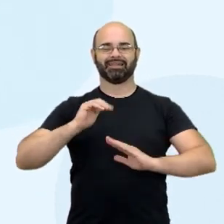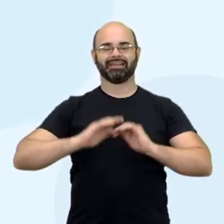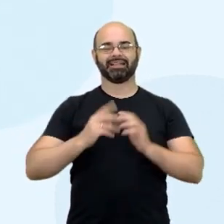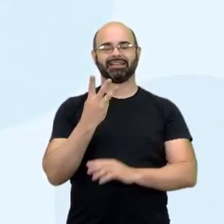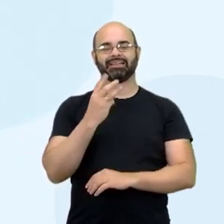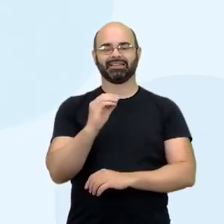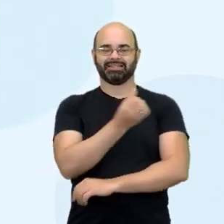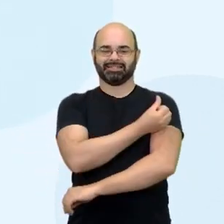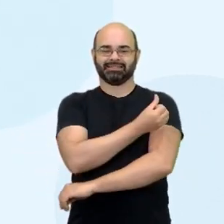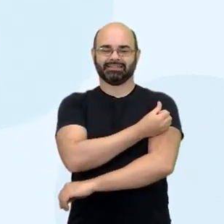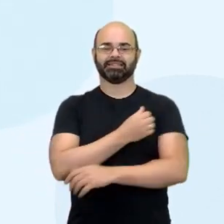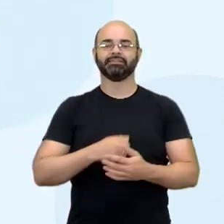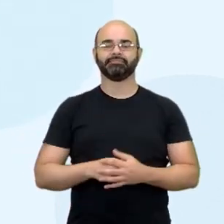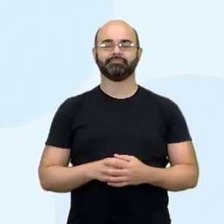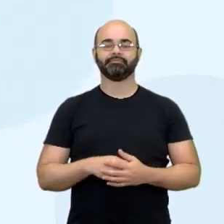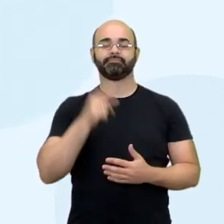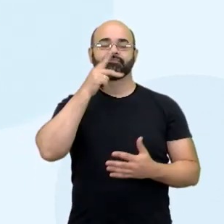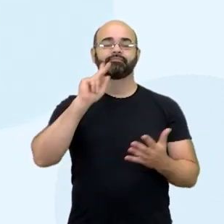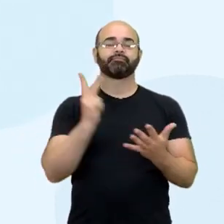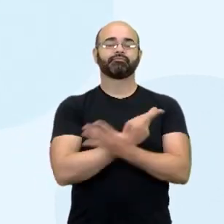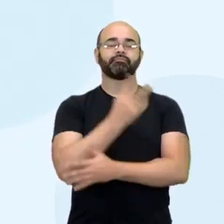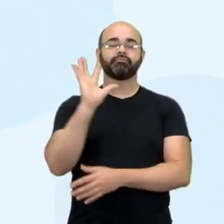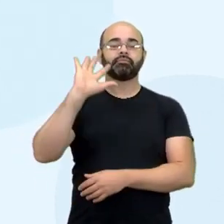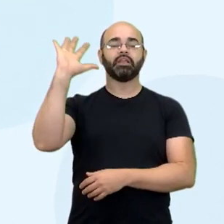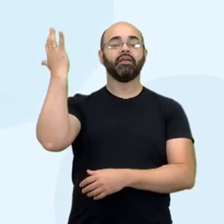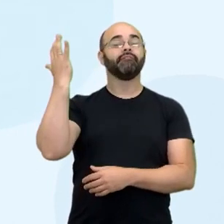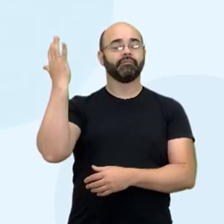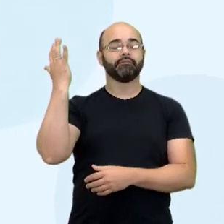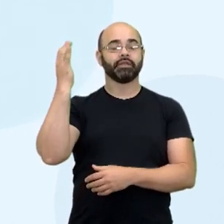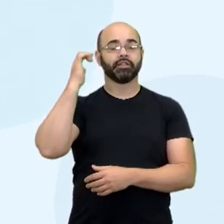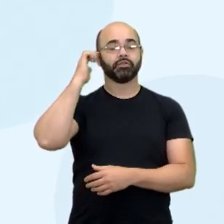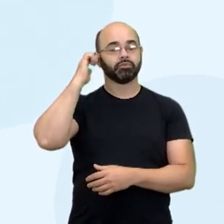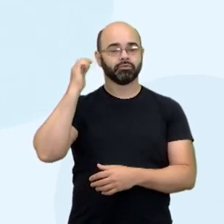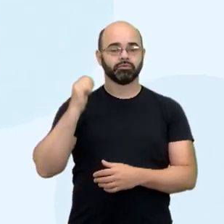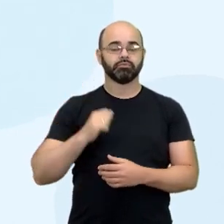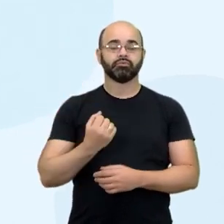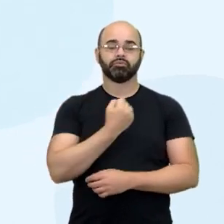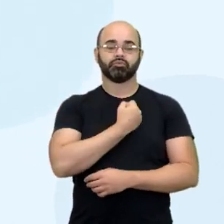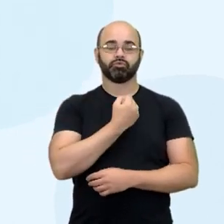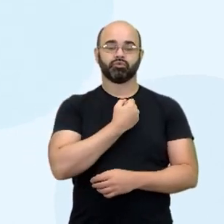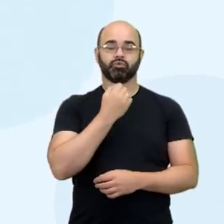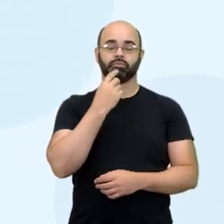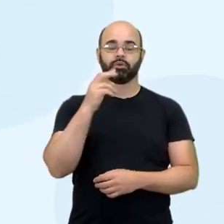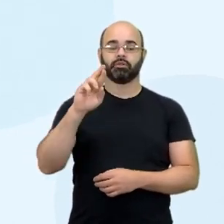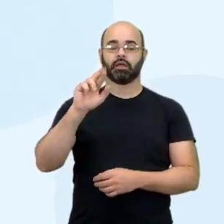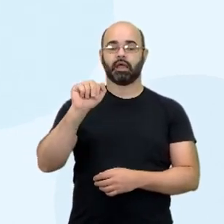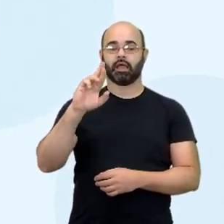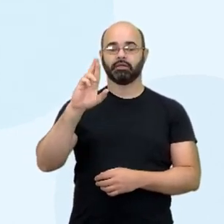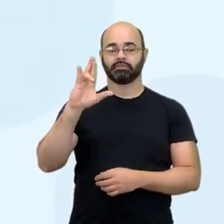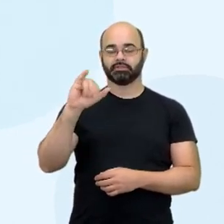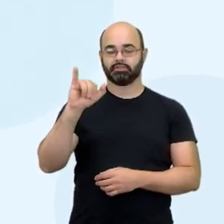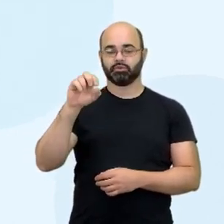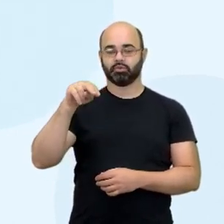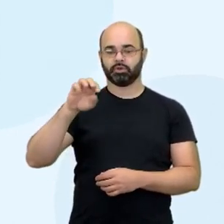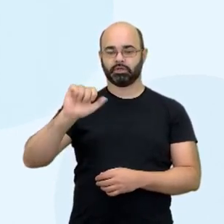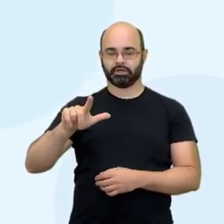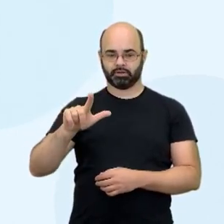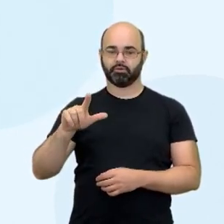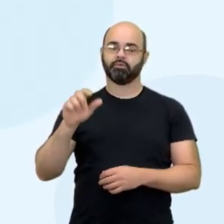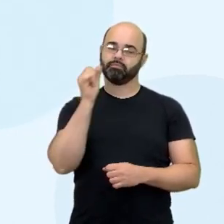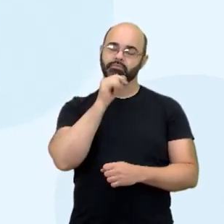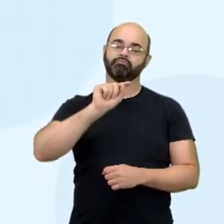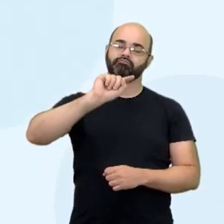a probabilidade de um certo evento aleatório, expressando-a por número racional, na forma fracionária, decimal